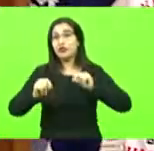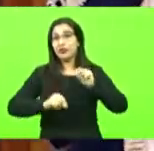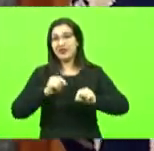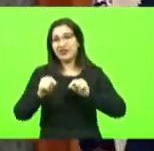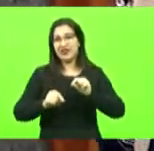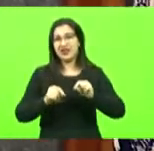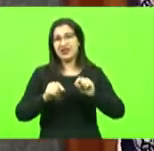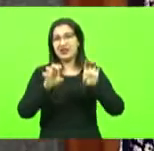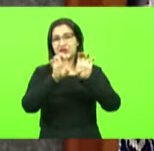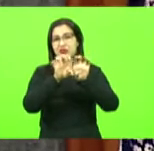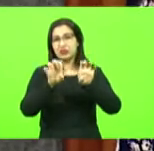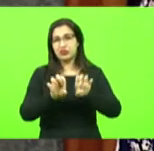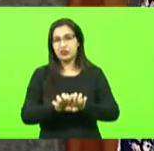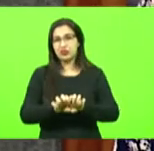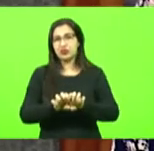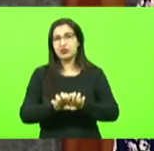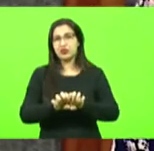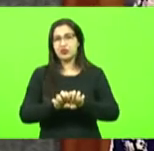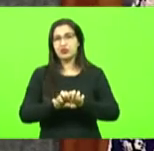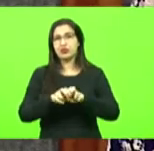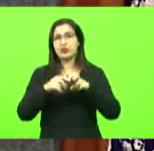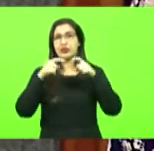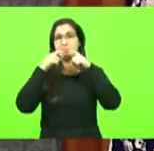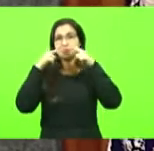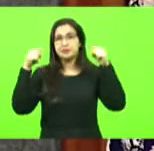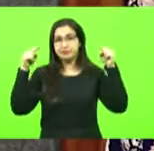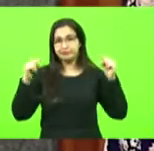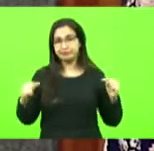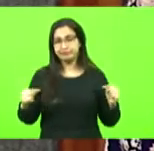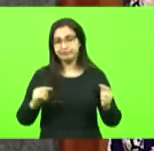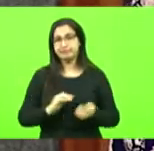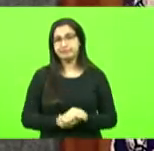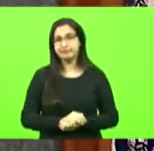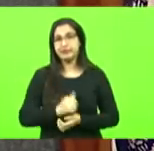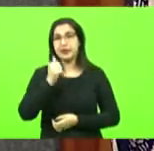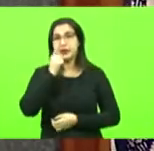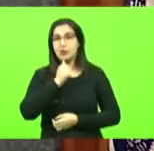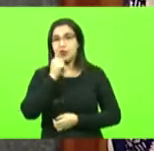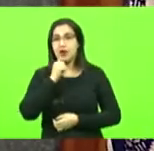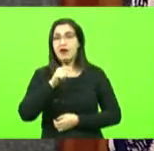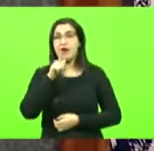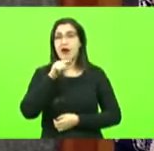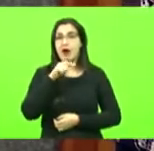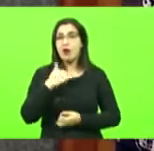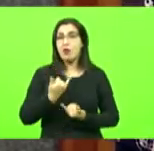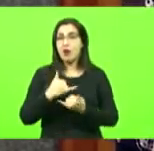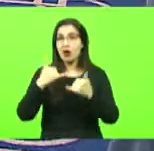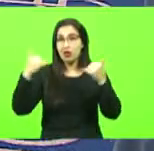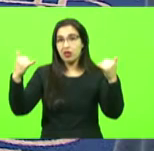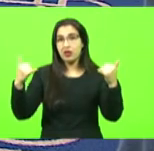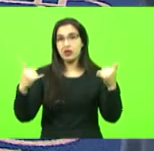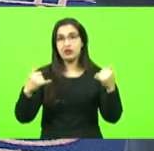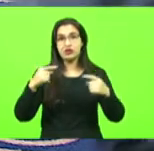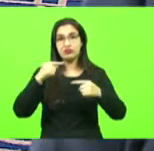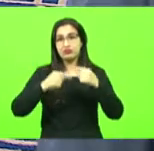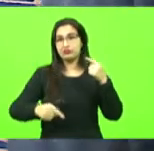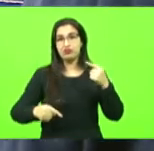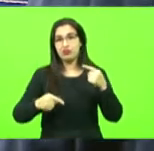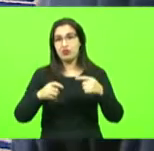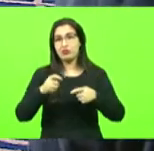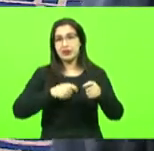patriarcal da sociedade. Por isso gritamos: mulheres, água e energia não são mercadorias!